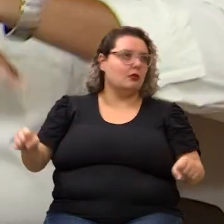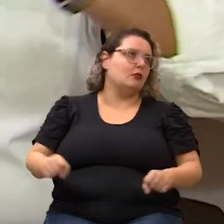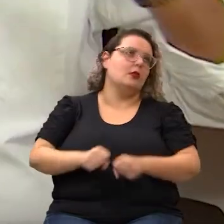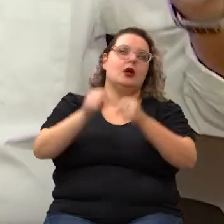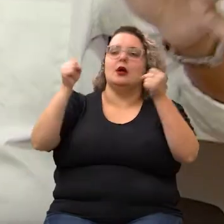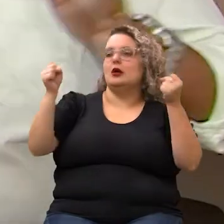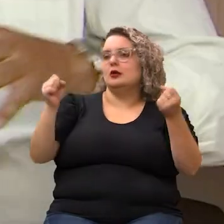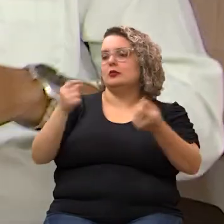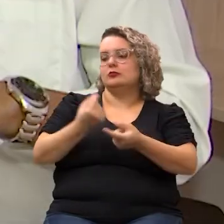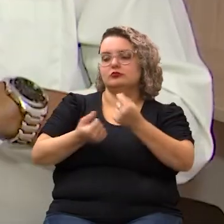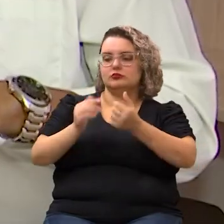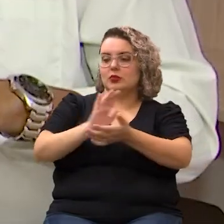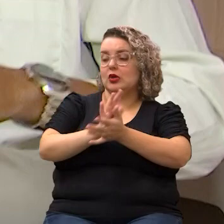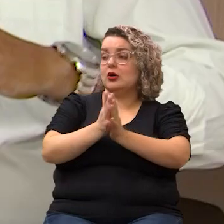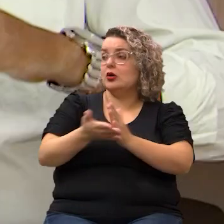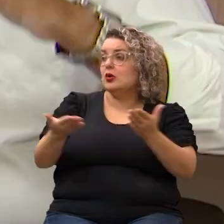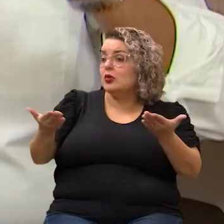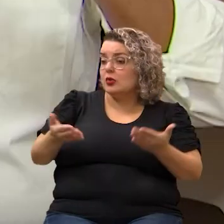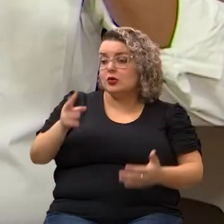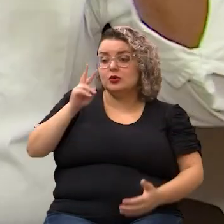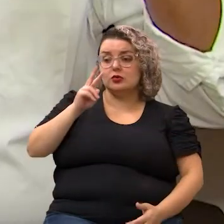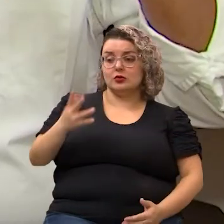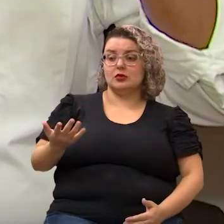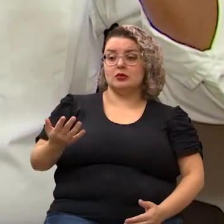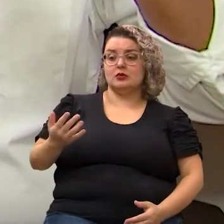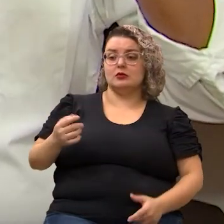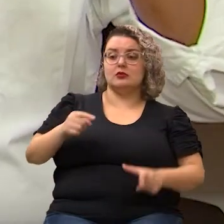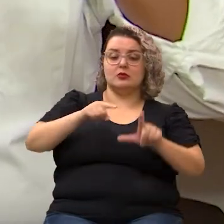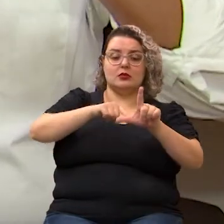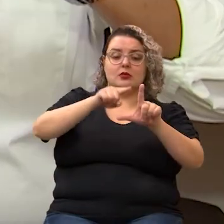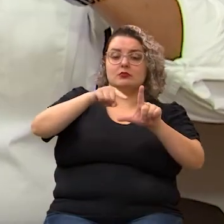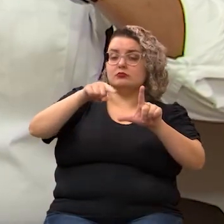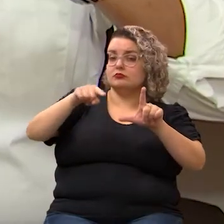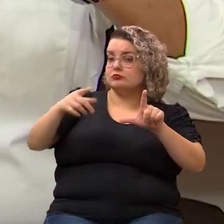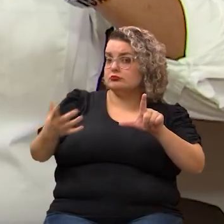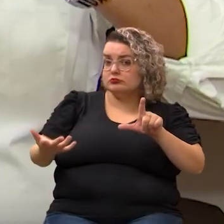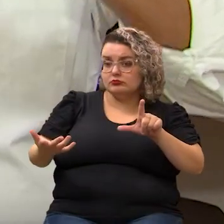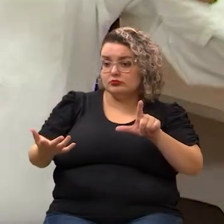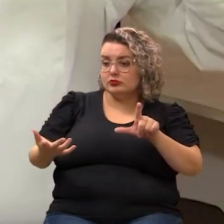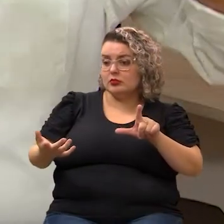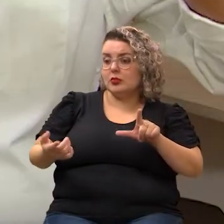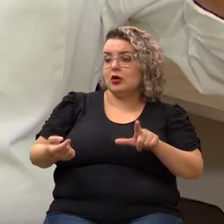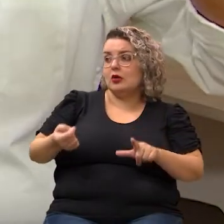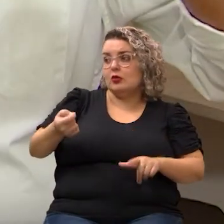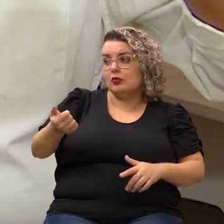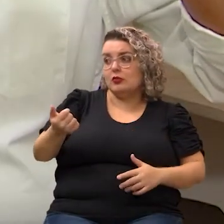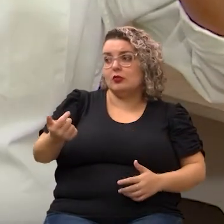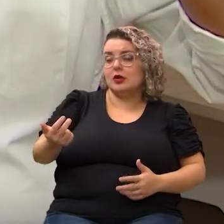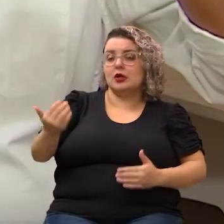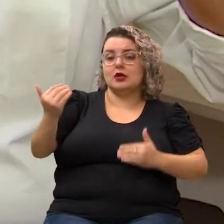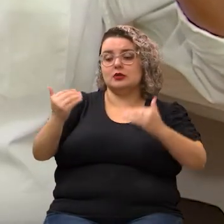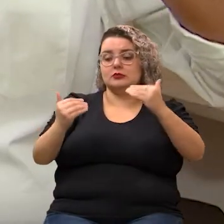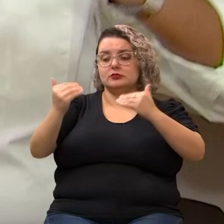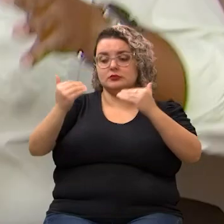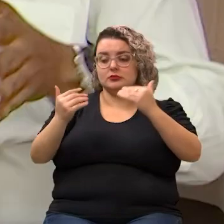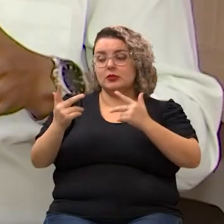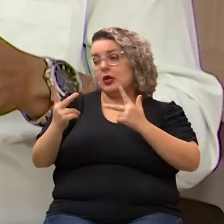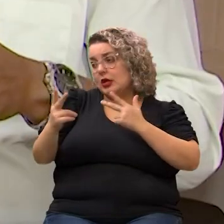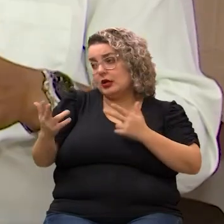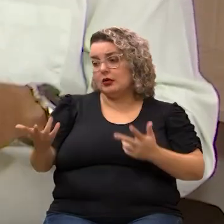economia fosse destruída. E hoje a gente vê o indicador do Ibovespa praticamente quase no mesmo patamar do que antes.